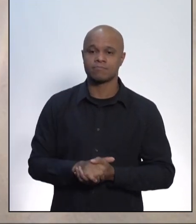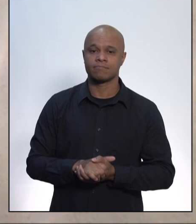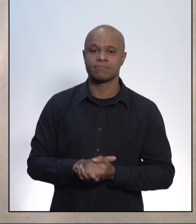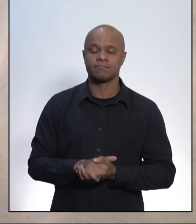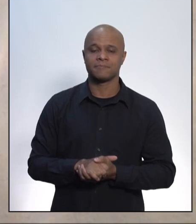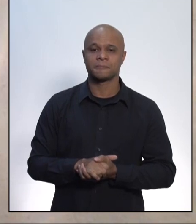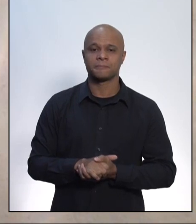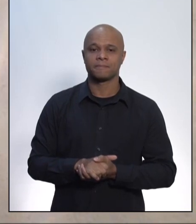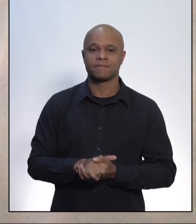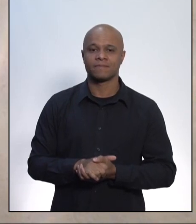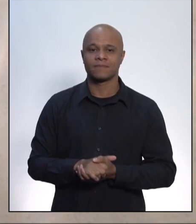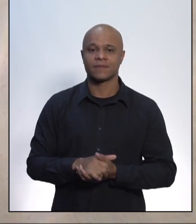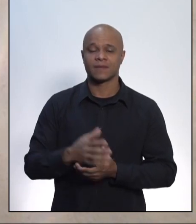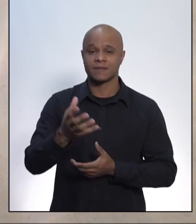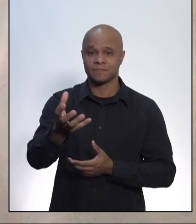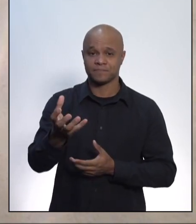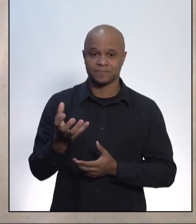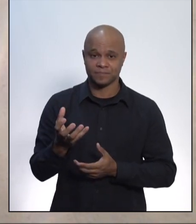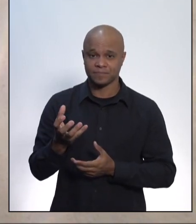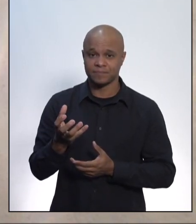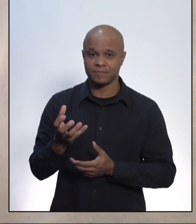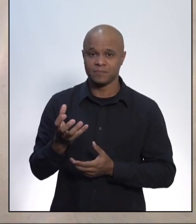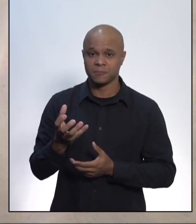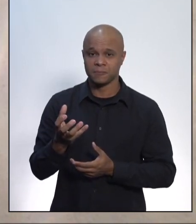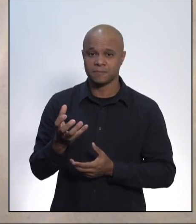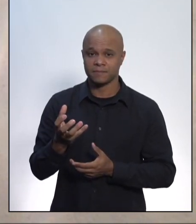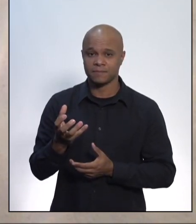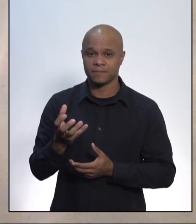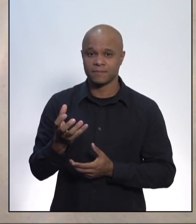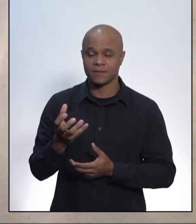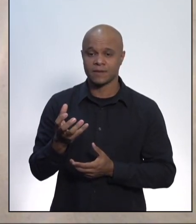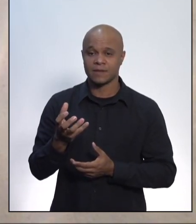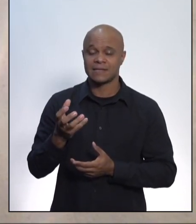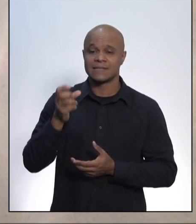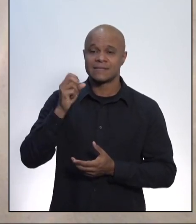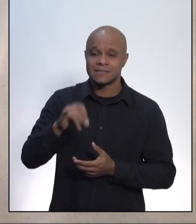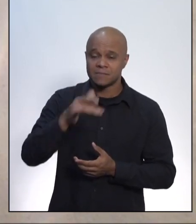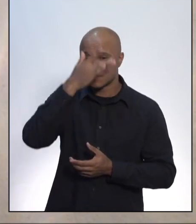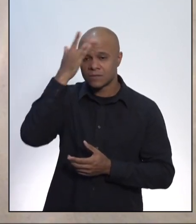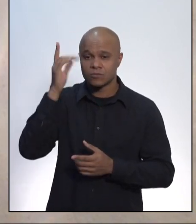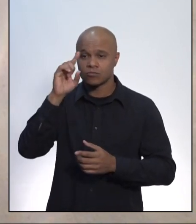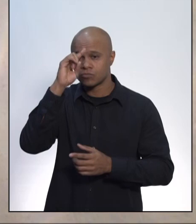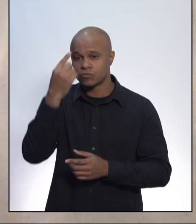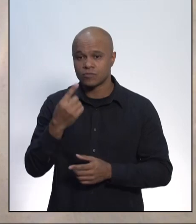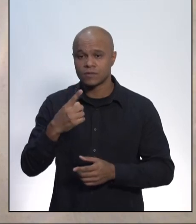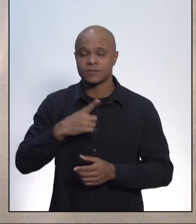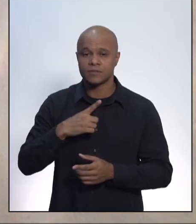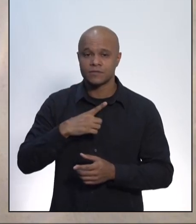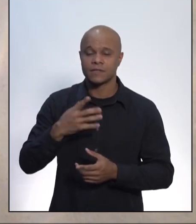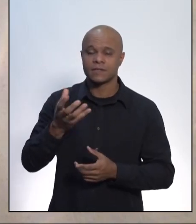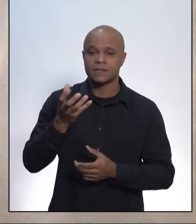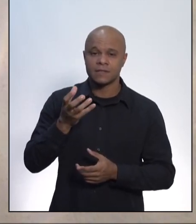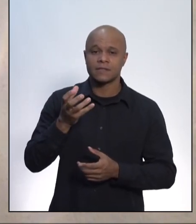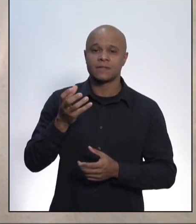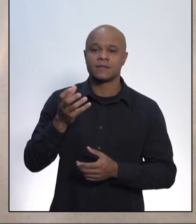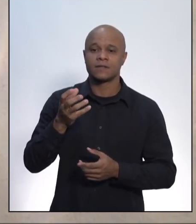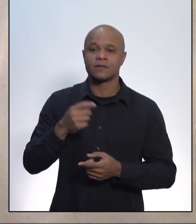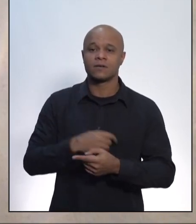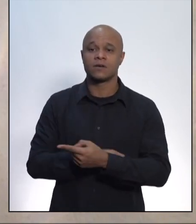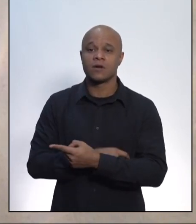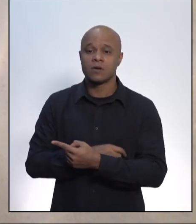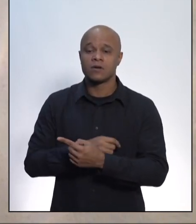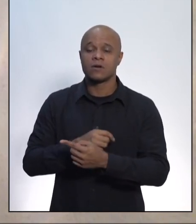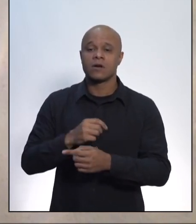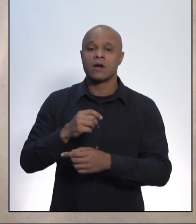tá? Eu queria deixar se alguém tiver ainda dúvidas e quiser entrar em contato com a gente, tá? Eu vou falar do meu Instagram,